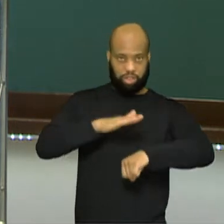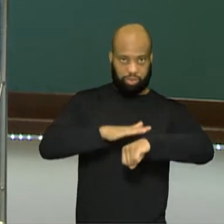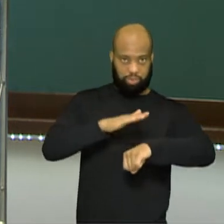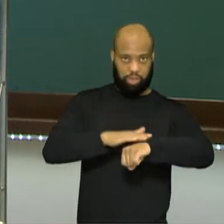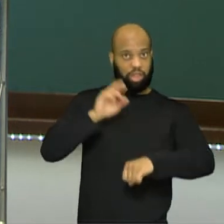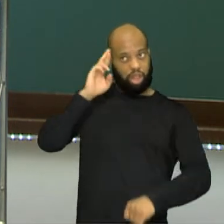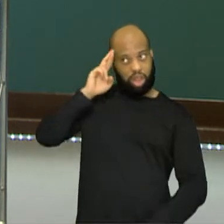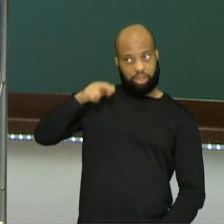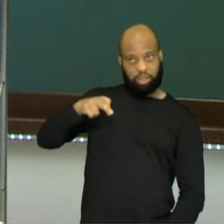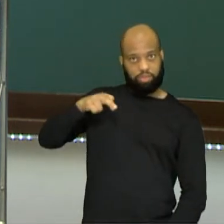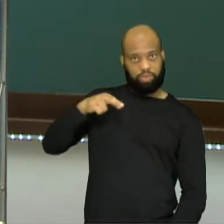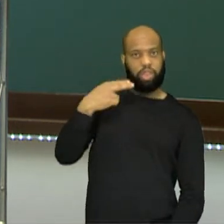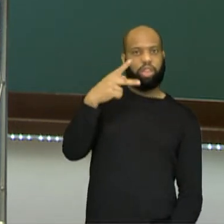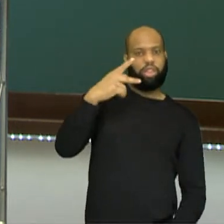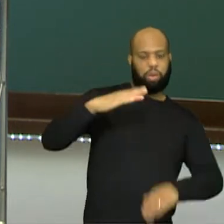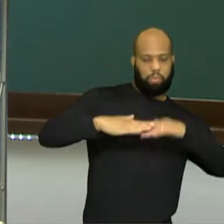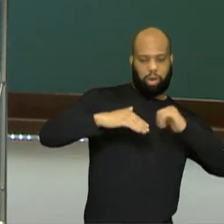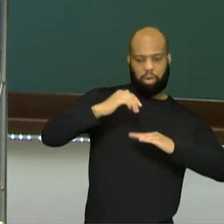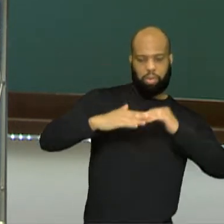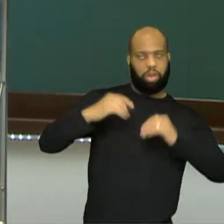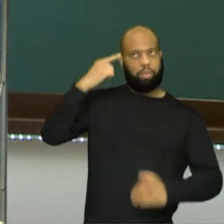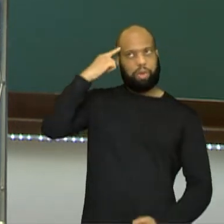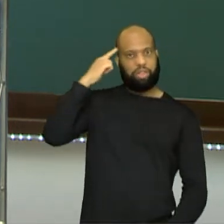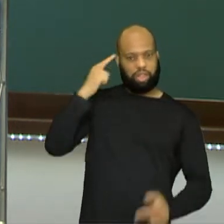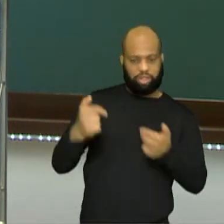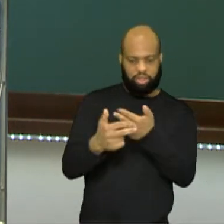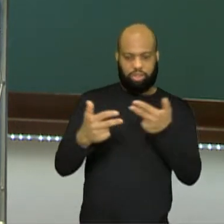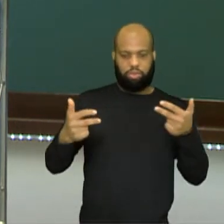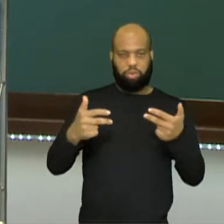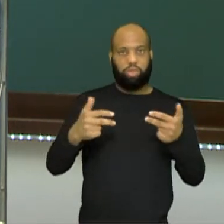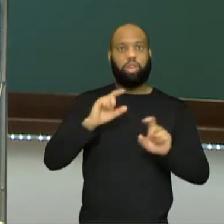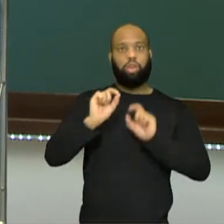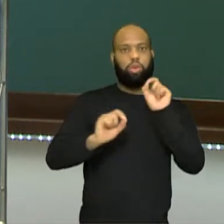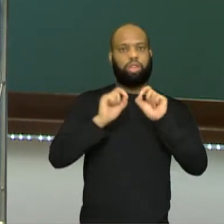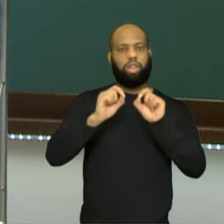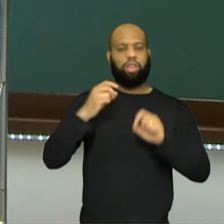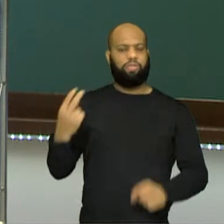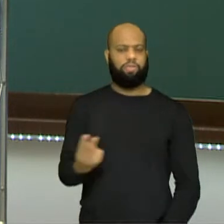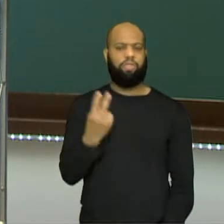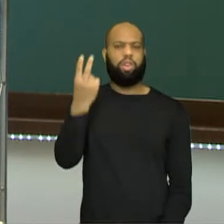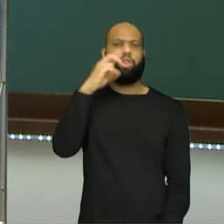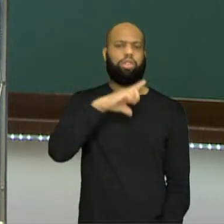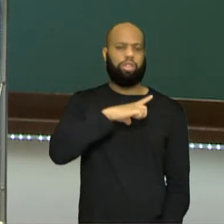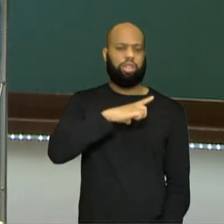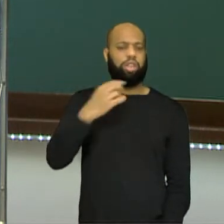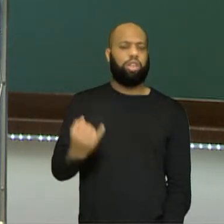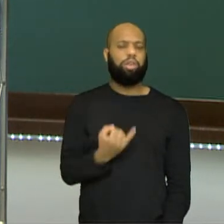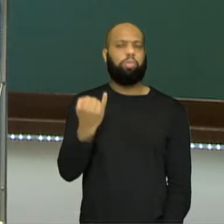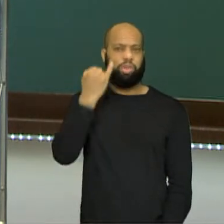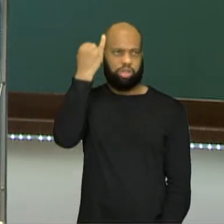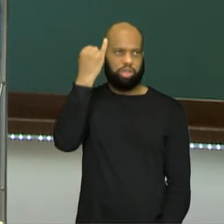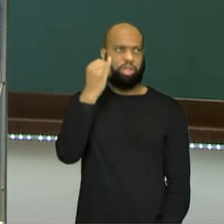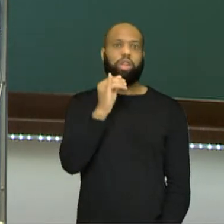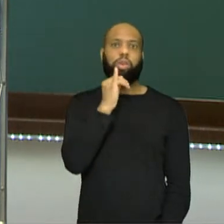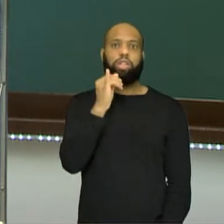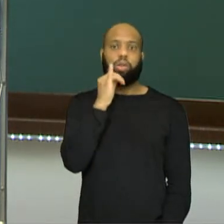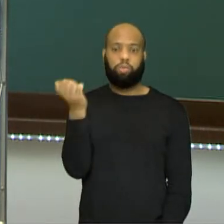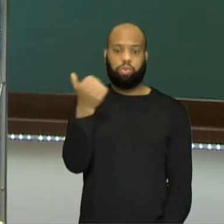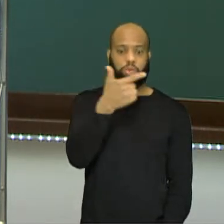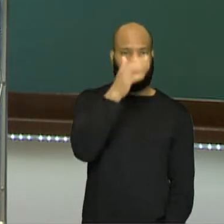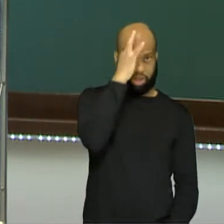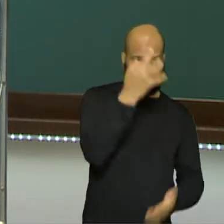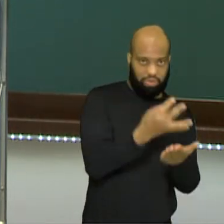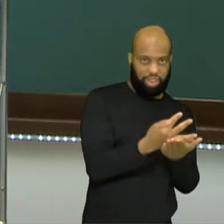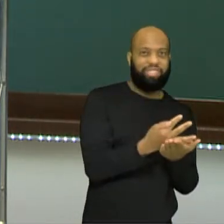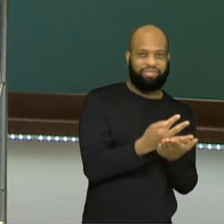a razão, essa sua habilidade aí de pensar as coisas, vai ser extremamente valorizada, colocada, por exemplo, acima da fé,